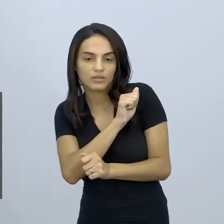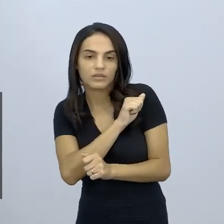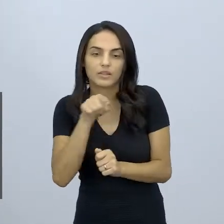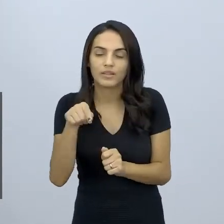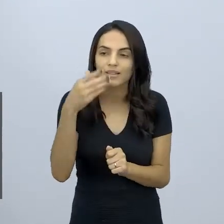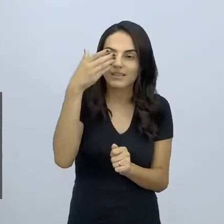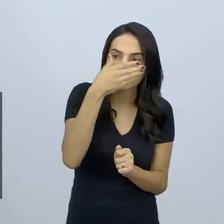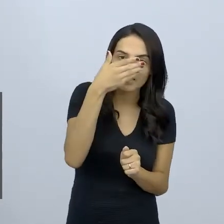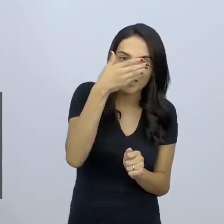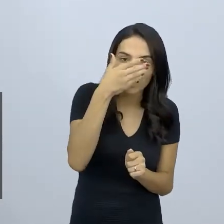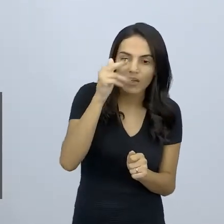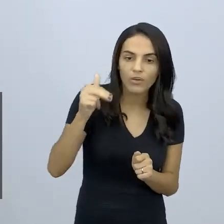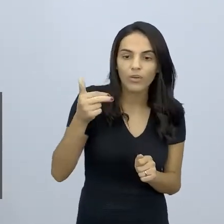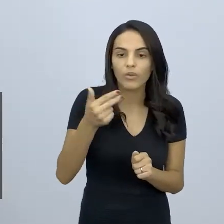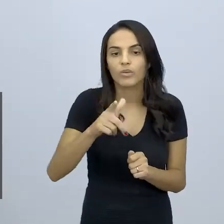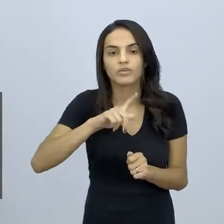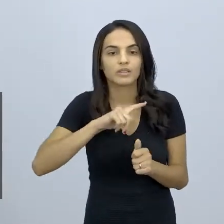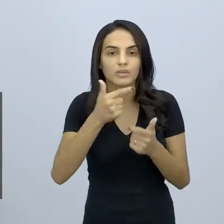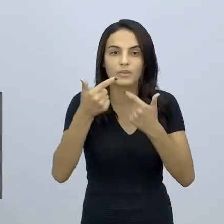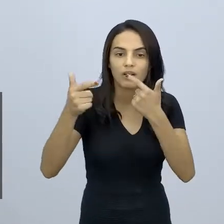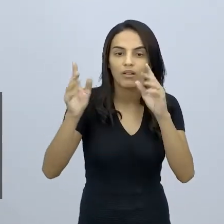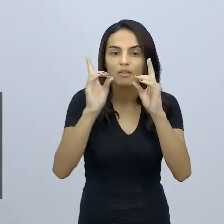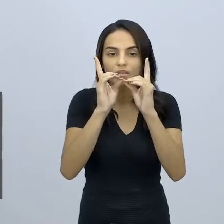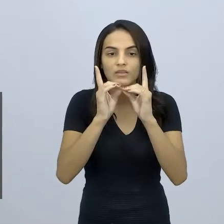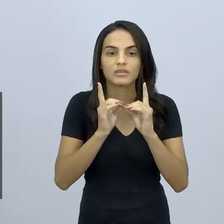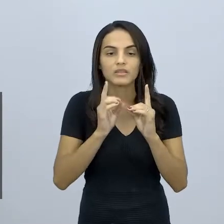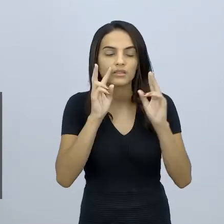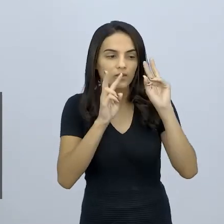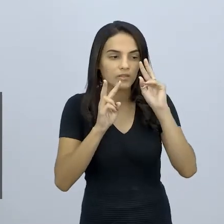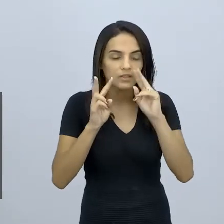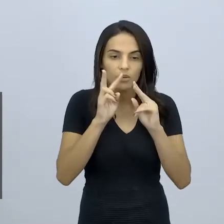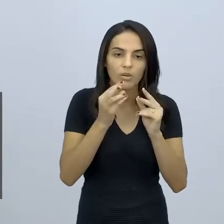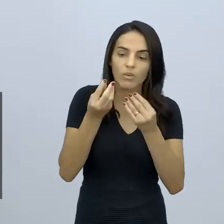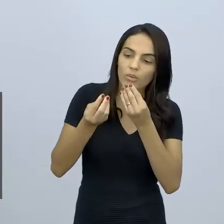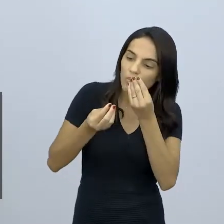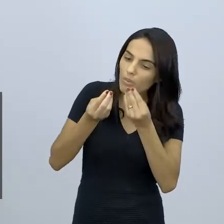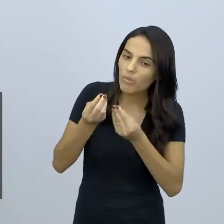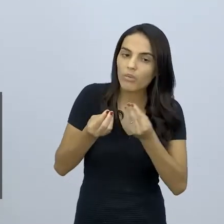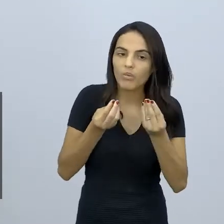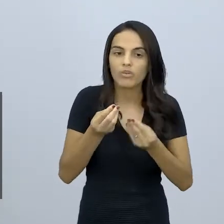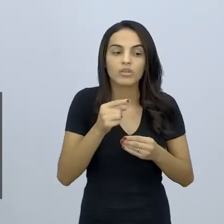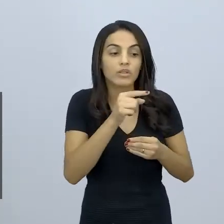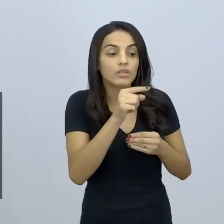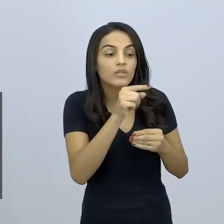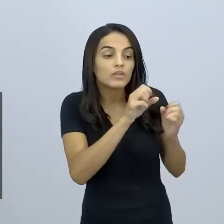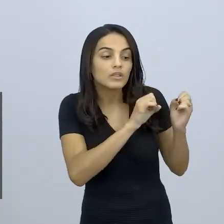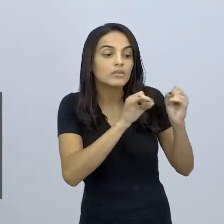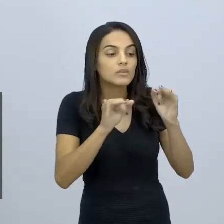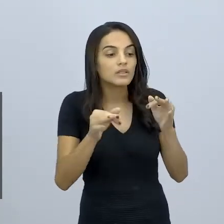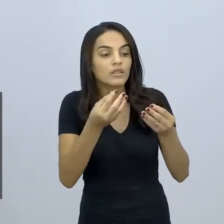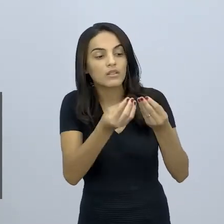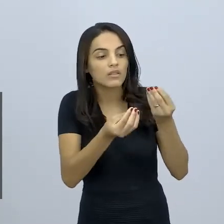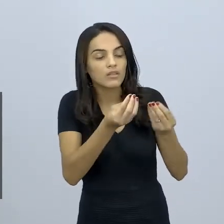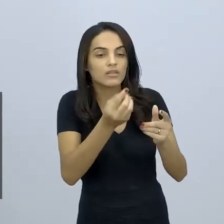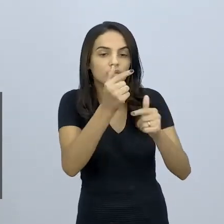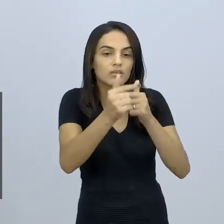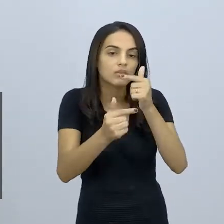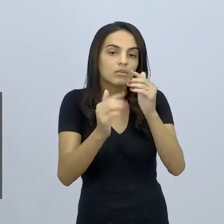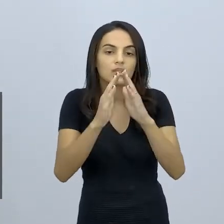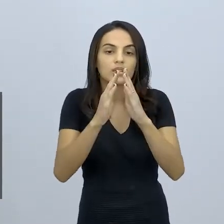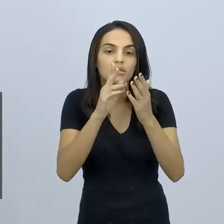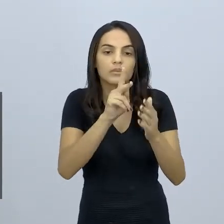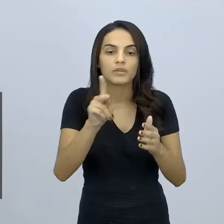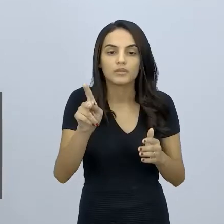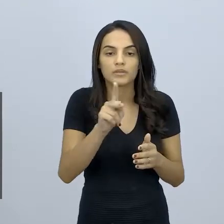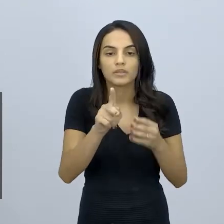cego, ou que ele tenha uma outra deficiência visual, né, Tânia? Como que você passa isso, esse trabalho para os